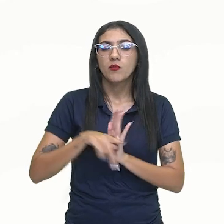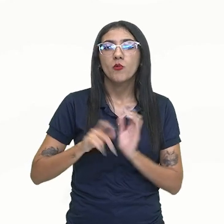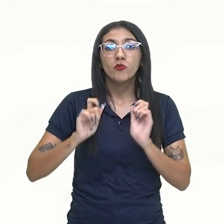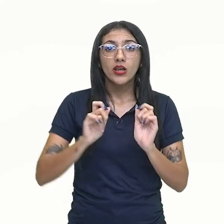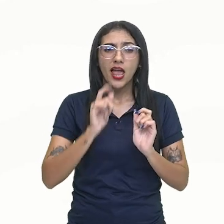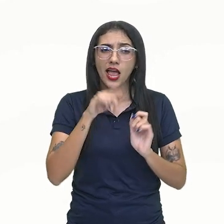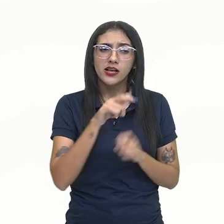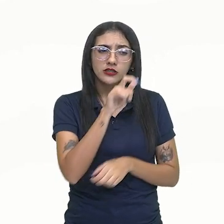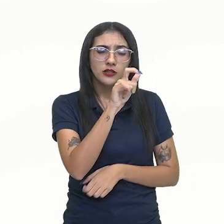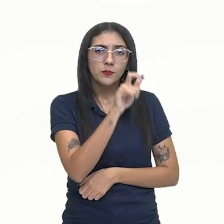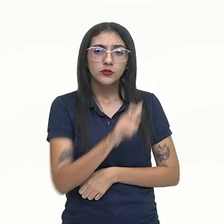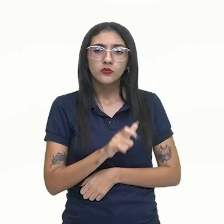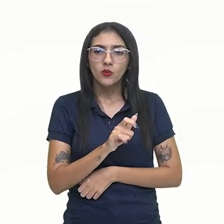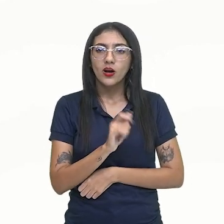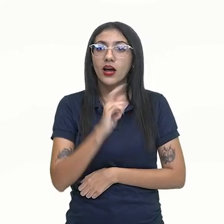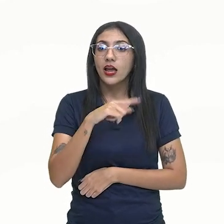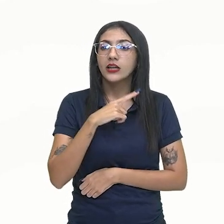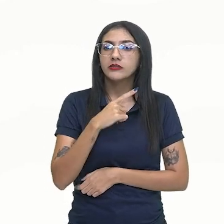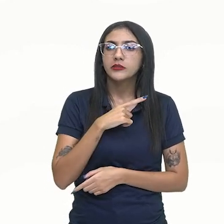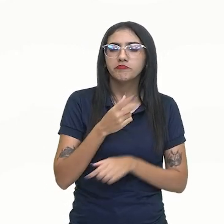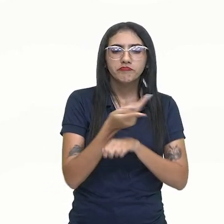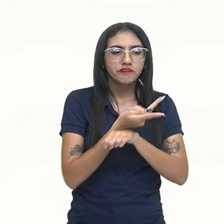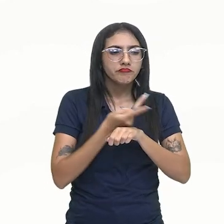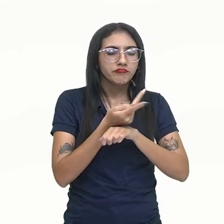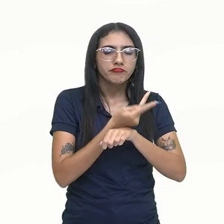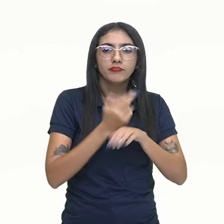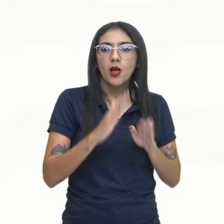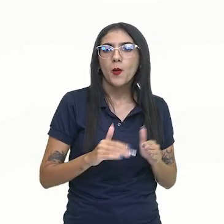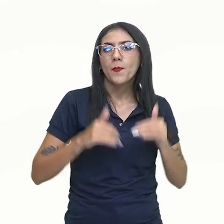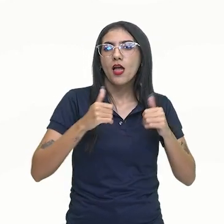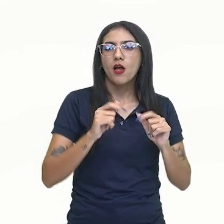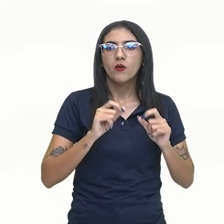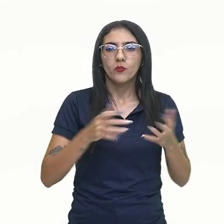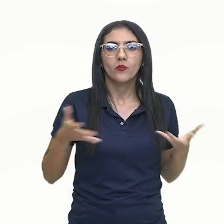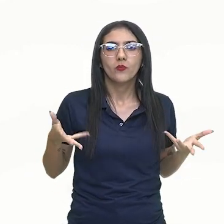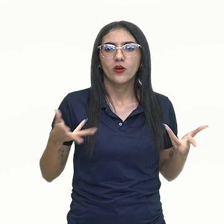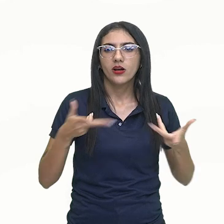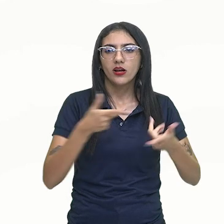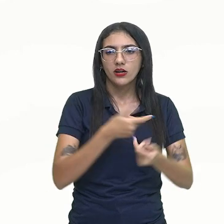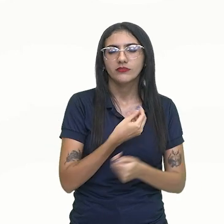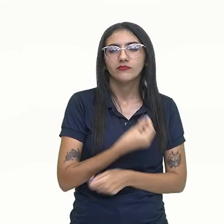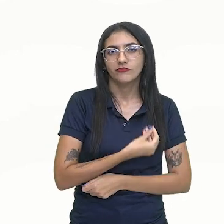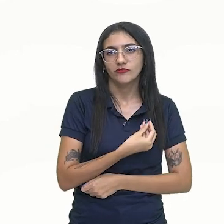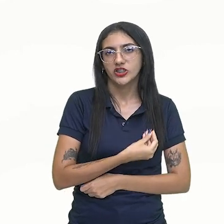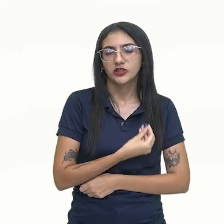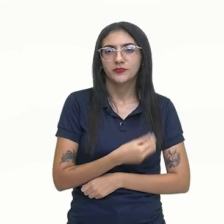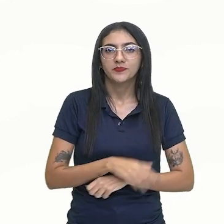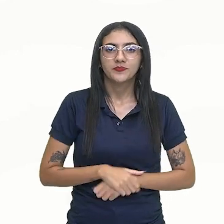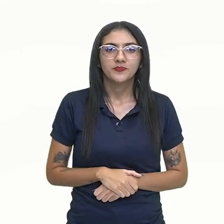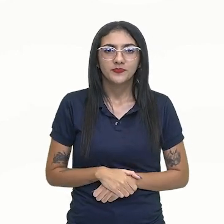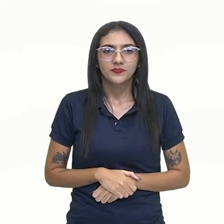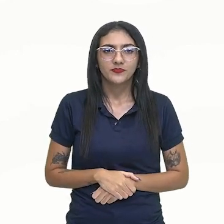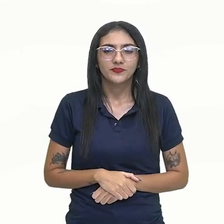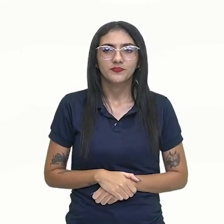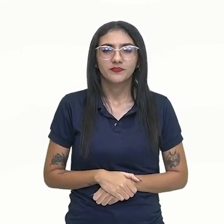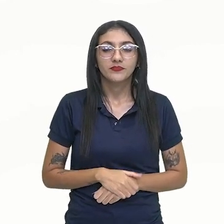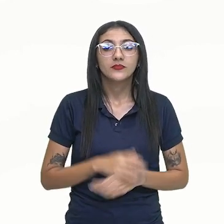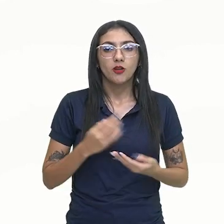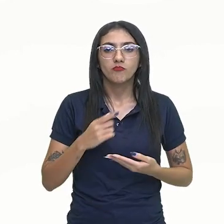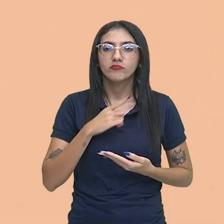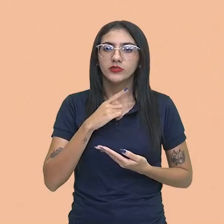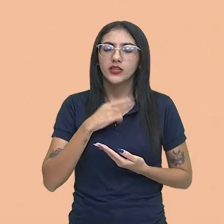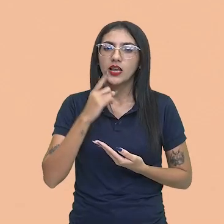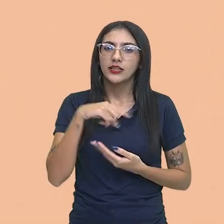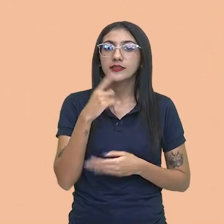aquela pessoa ela vai em busca de melhores condições de vida. Então, eu tenho aí